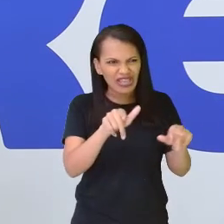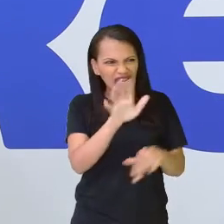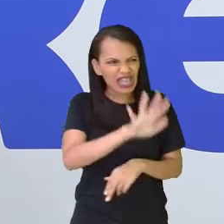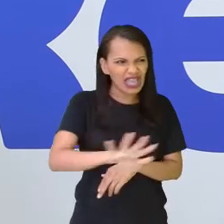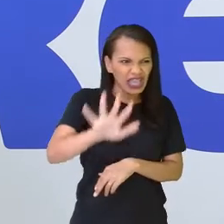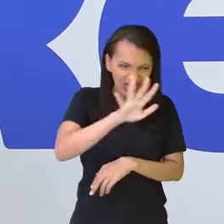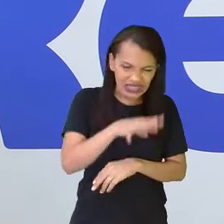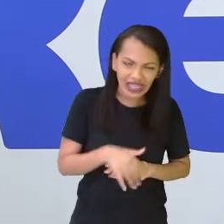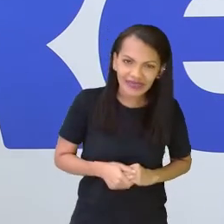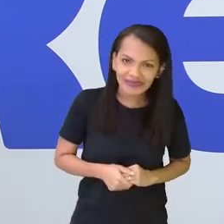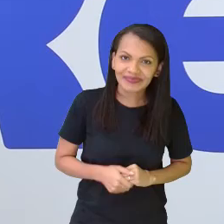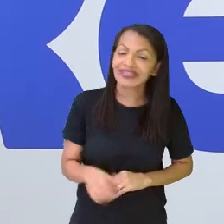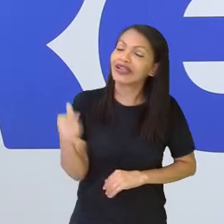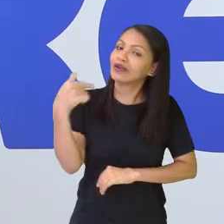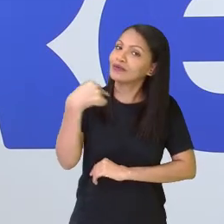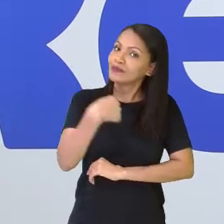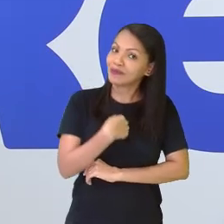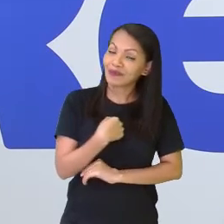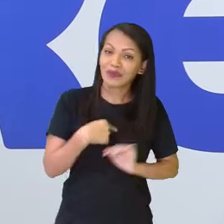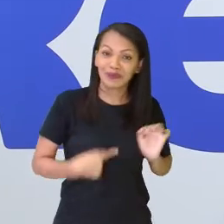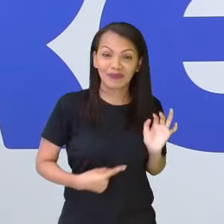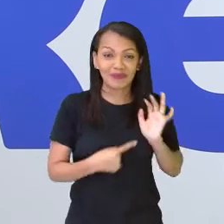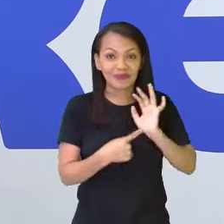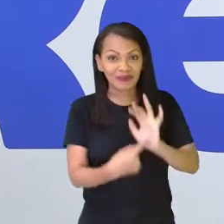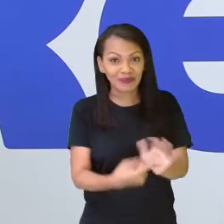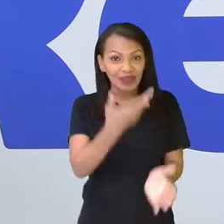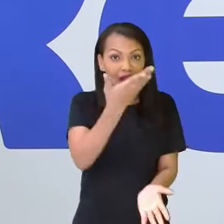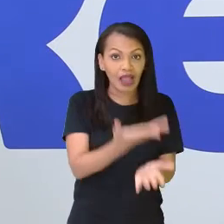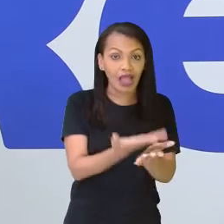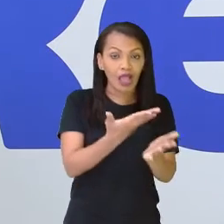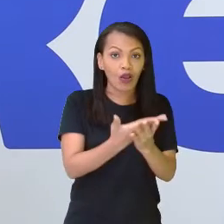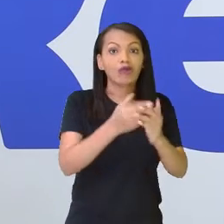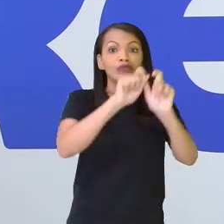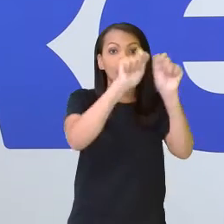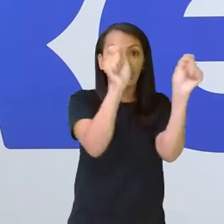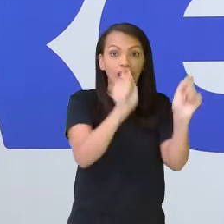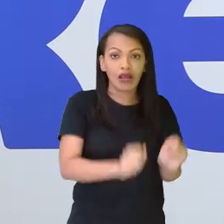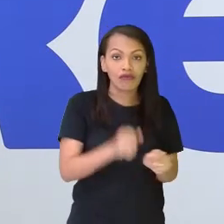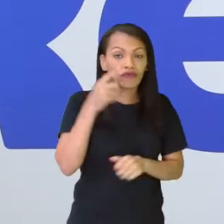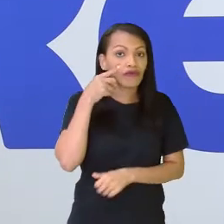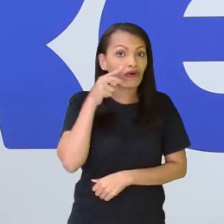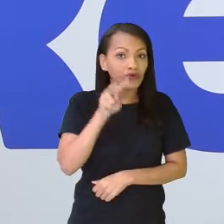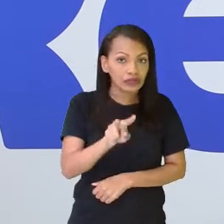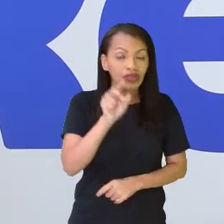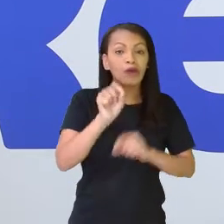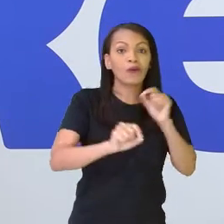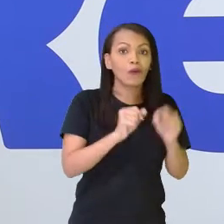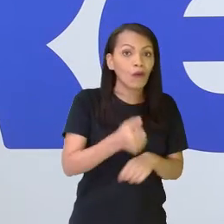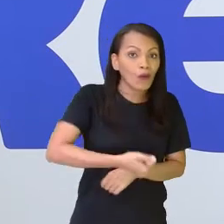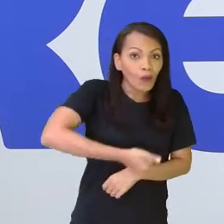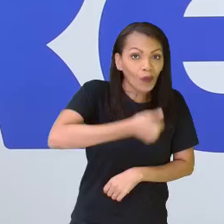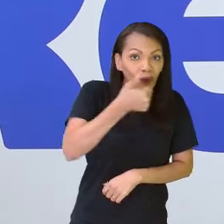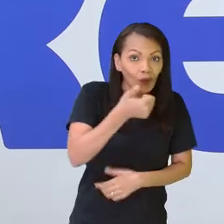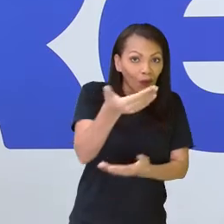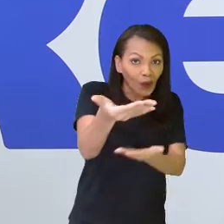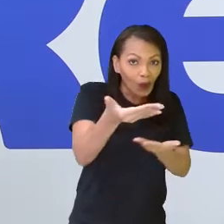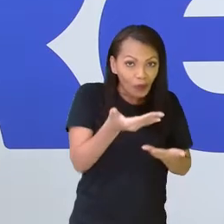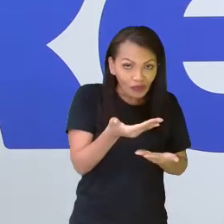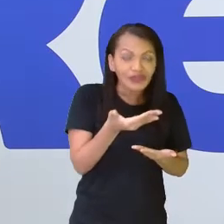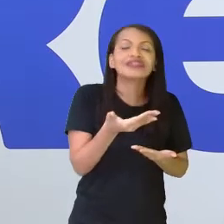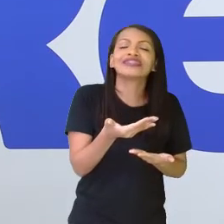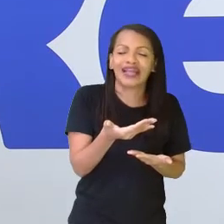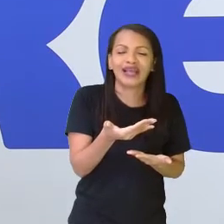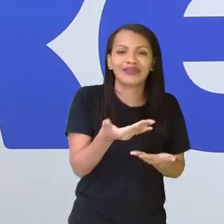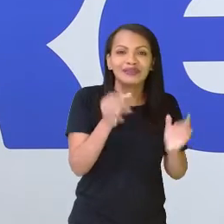né? Eu vou trazer na aula de arte, vocês que estão acompanhando aí, um convidado especial. Sou o professor